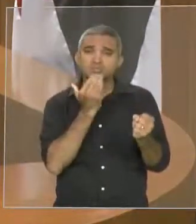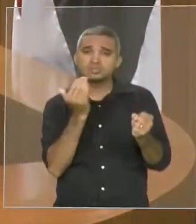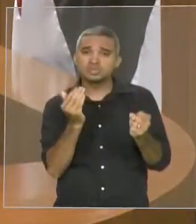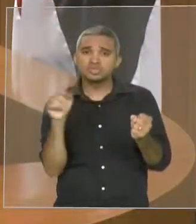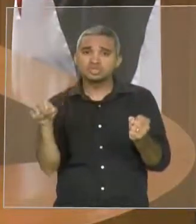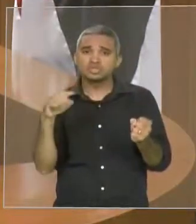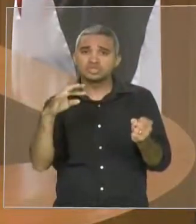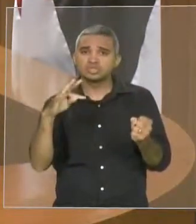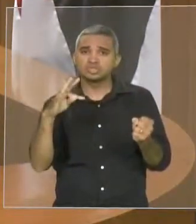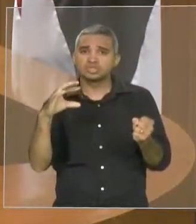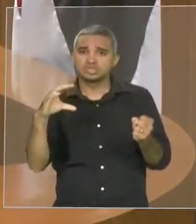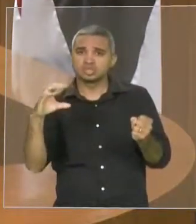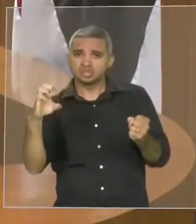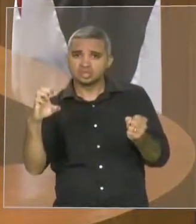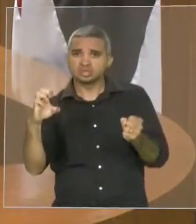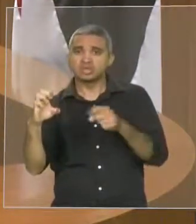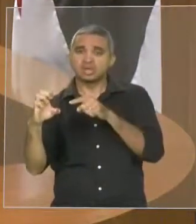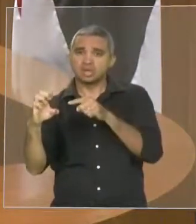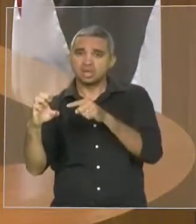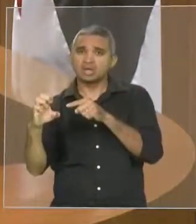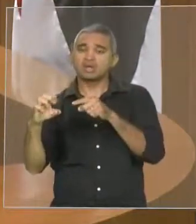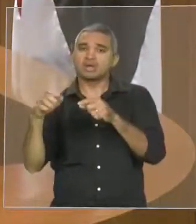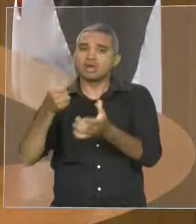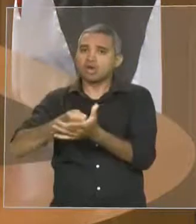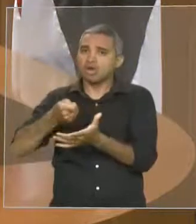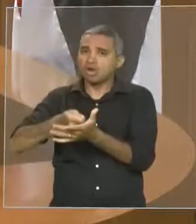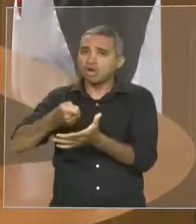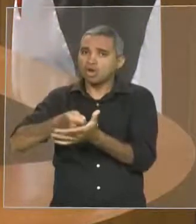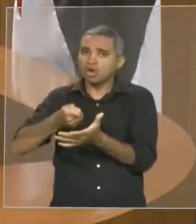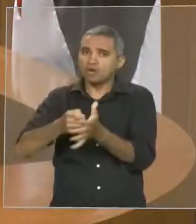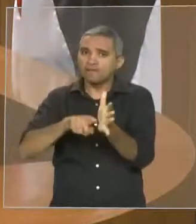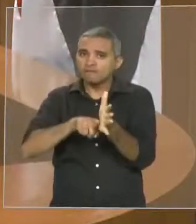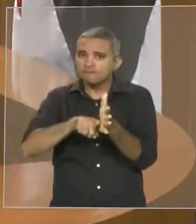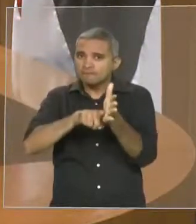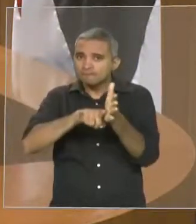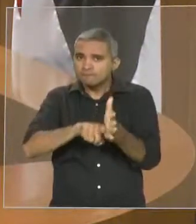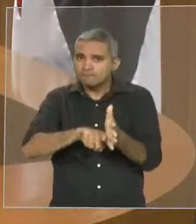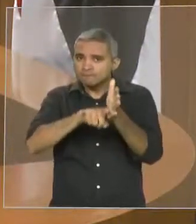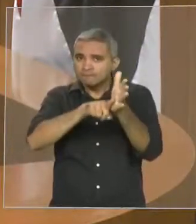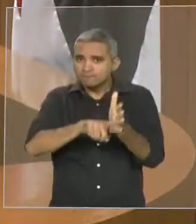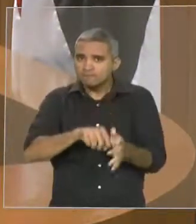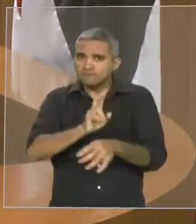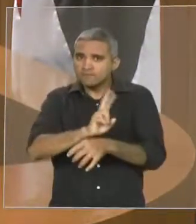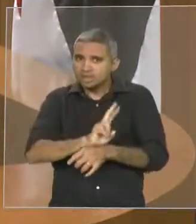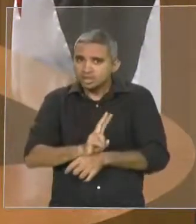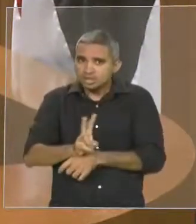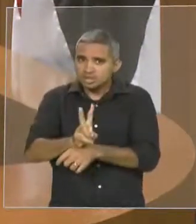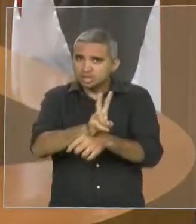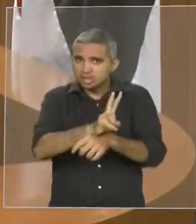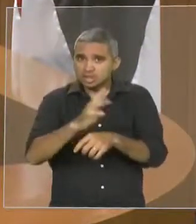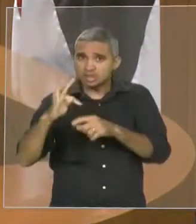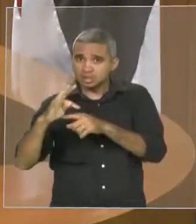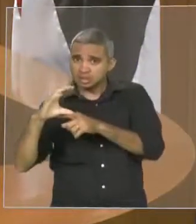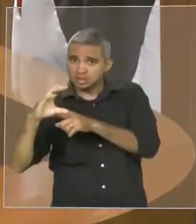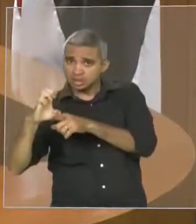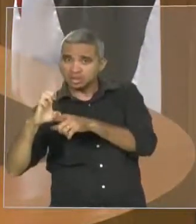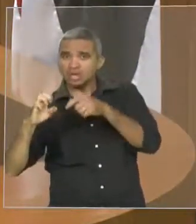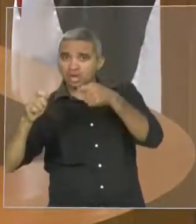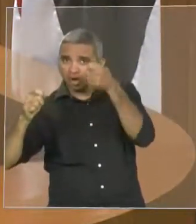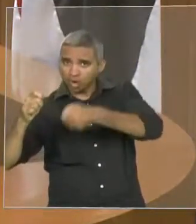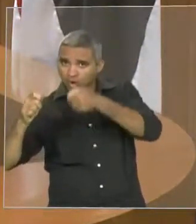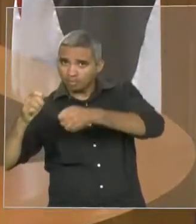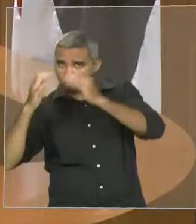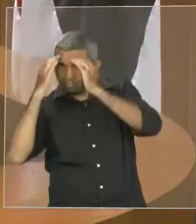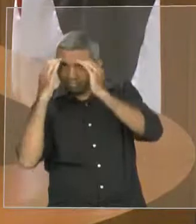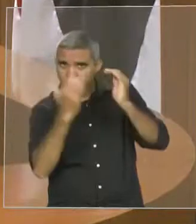do Tribunal de Contas inspeções e auditorias, e o Tribunal de Contas está obrigado a prestar este auxílio.